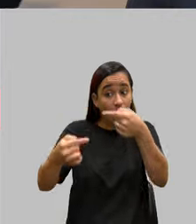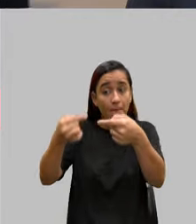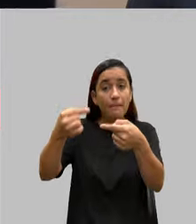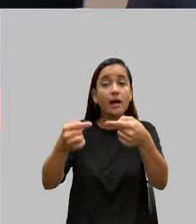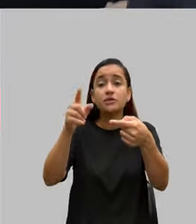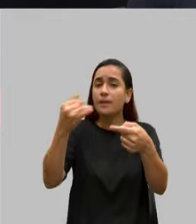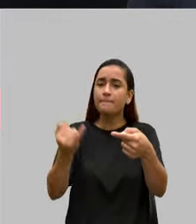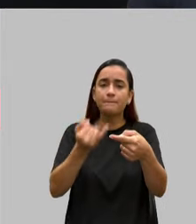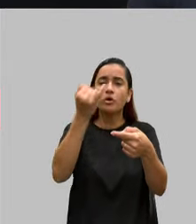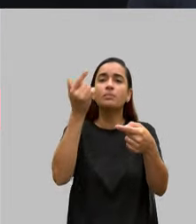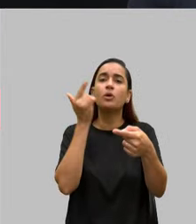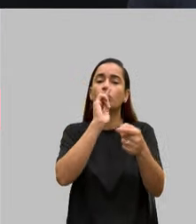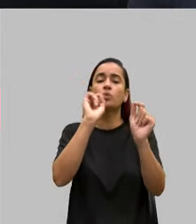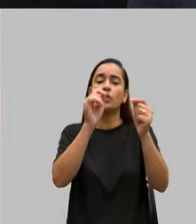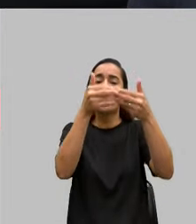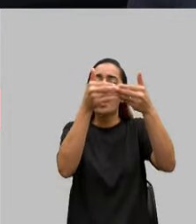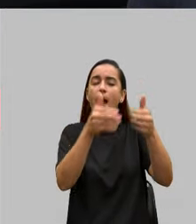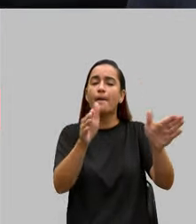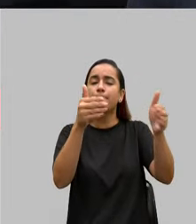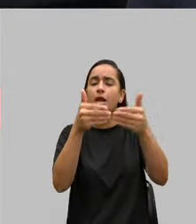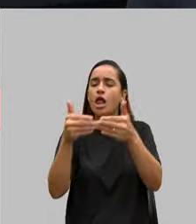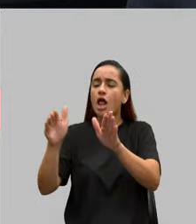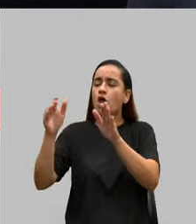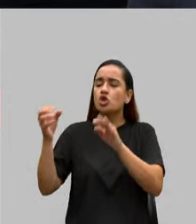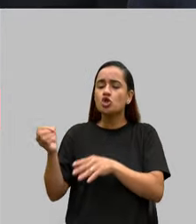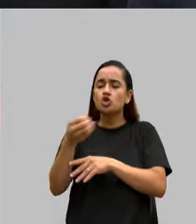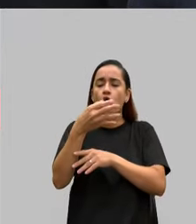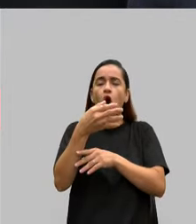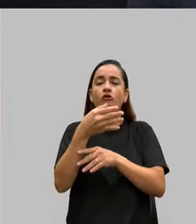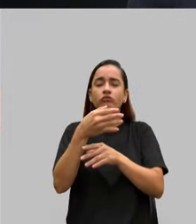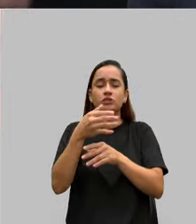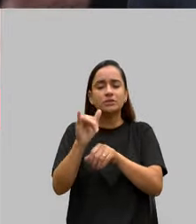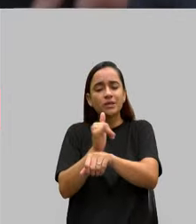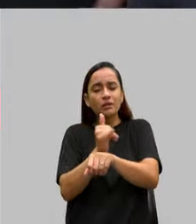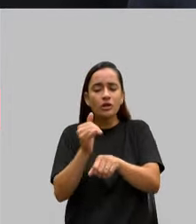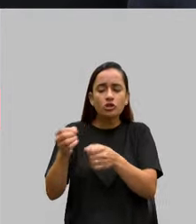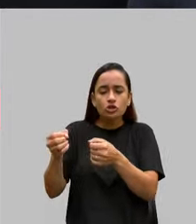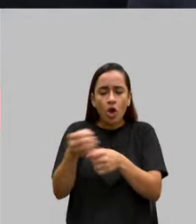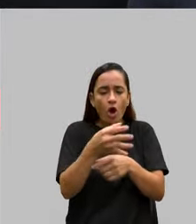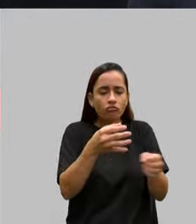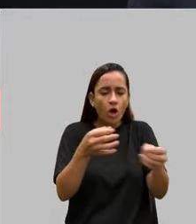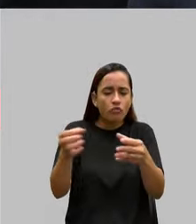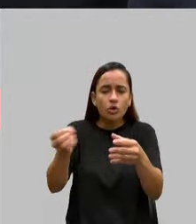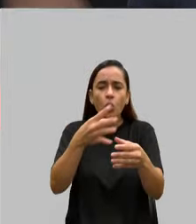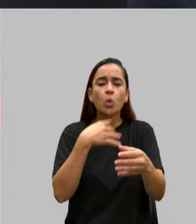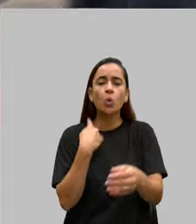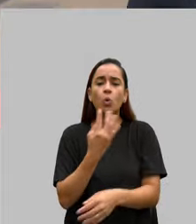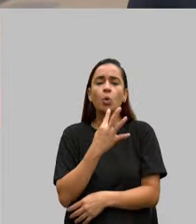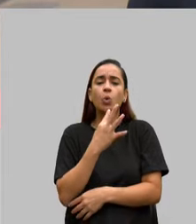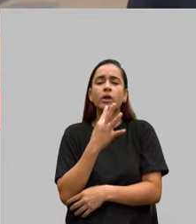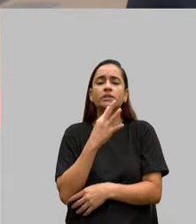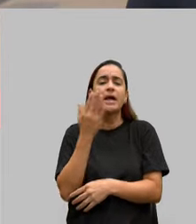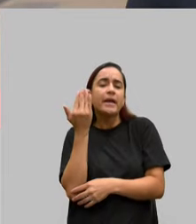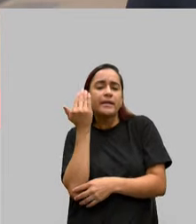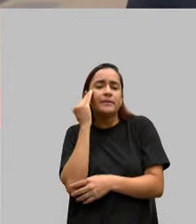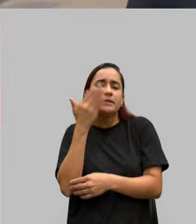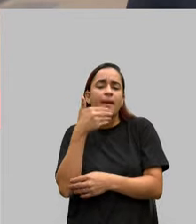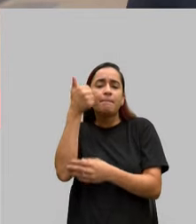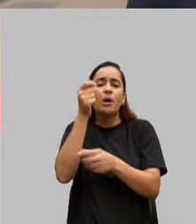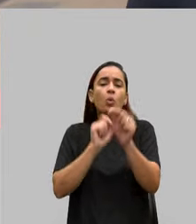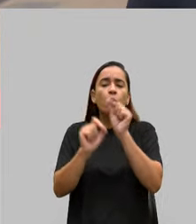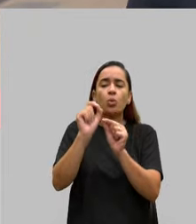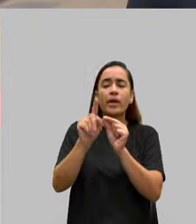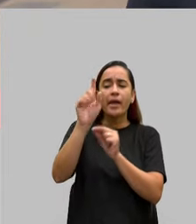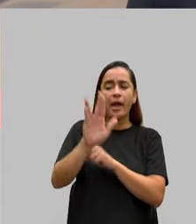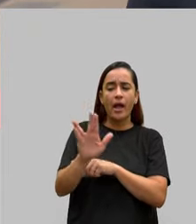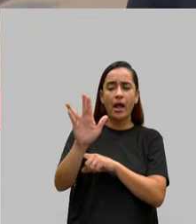portas para que nós consigamos entender melhor eh tudo aquilo que o cannabidiol e outras substâncias presentes